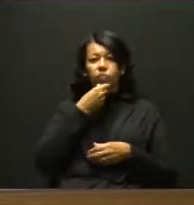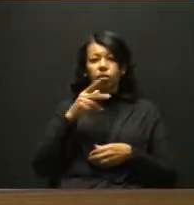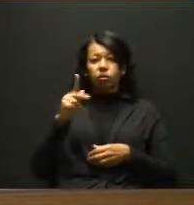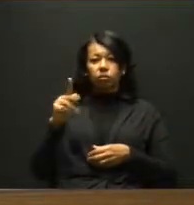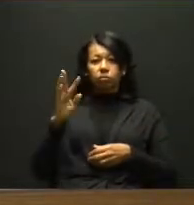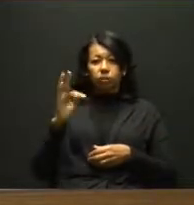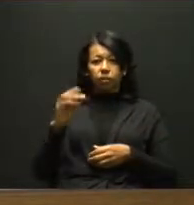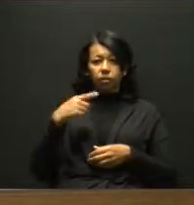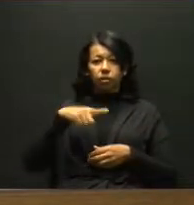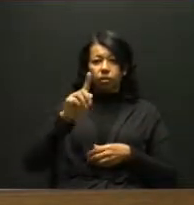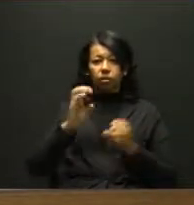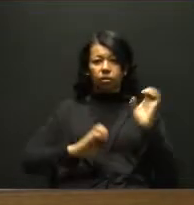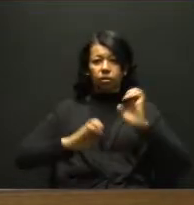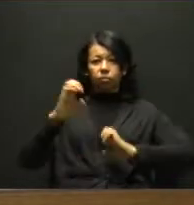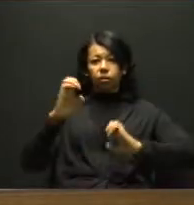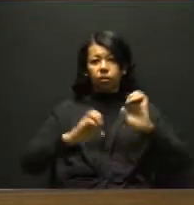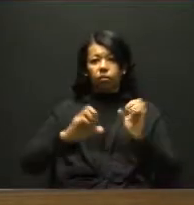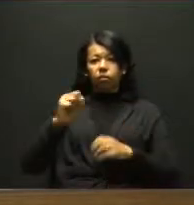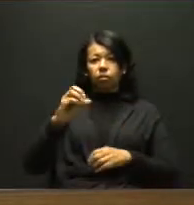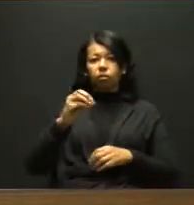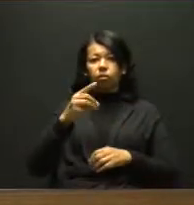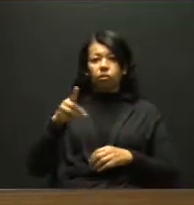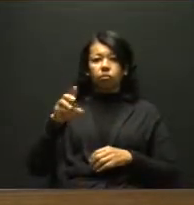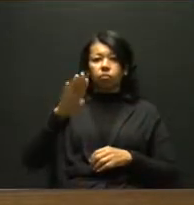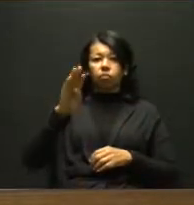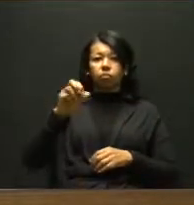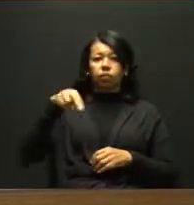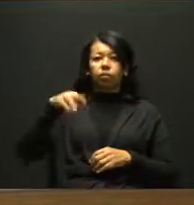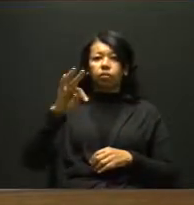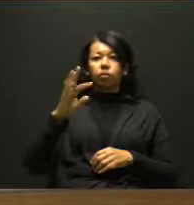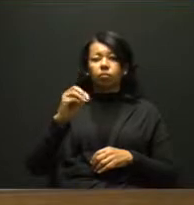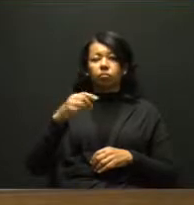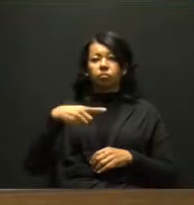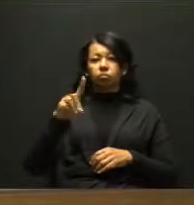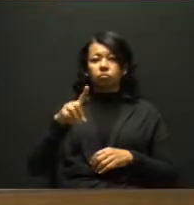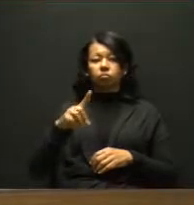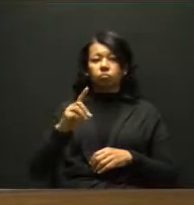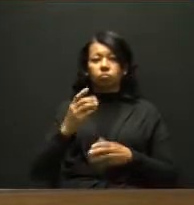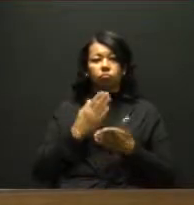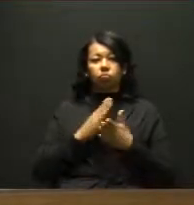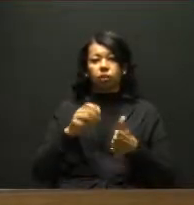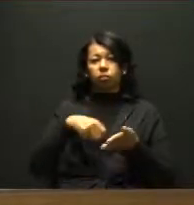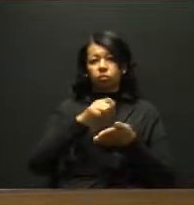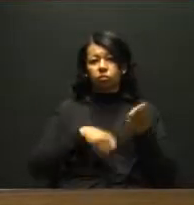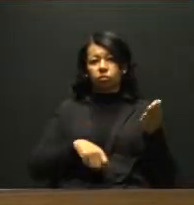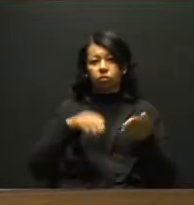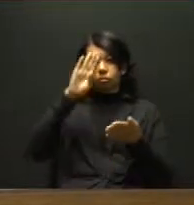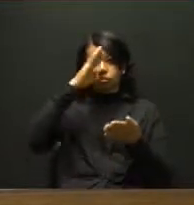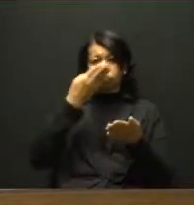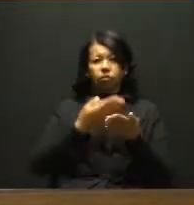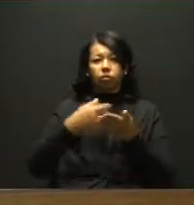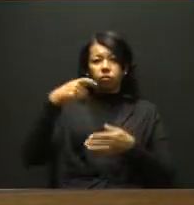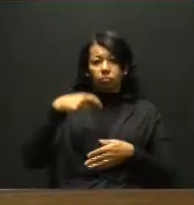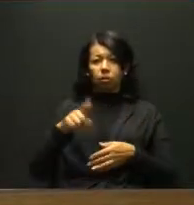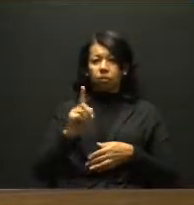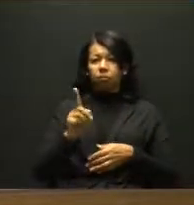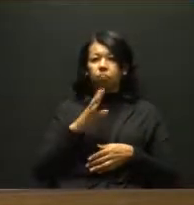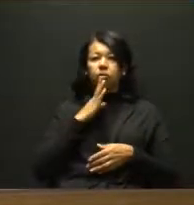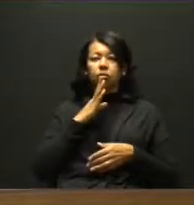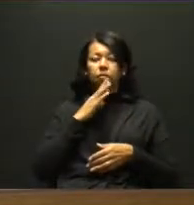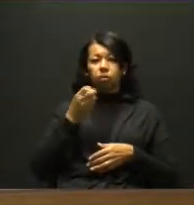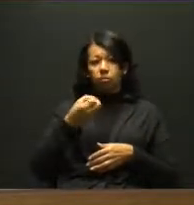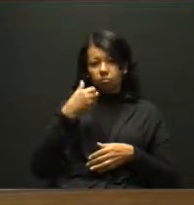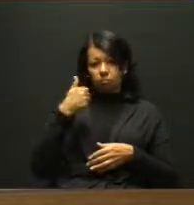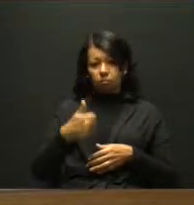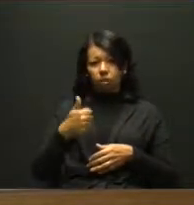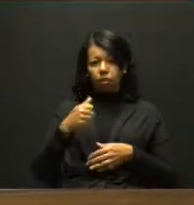empresa é são bento e derrubar o contato e mais de 50% ele confiou em mim não me conhecia muito bem poderia